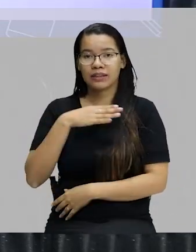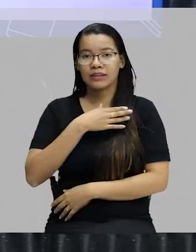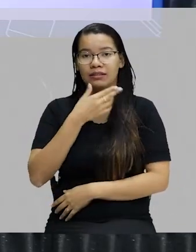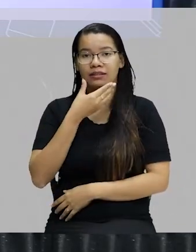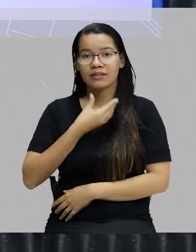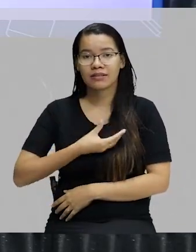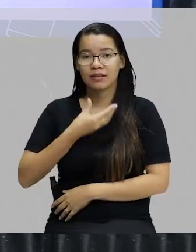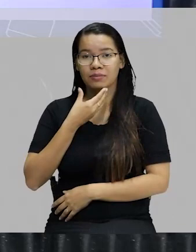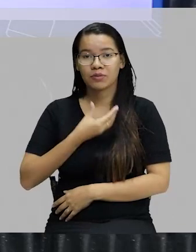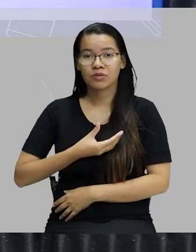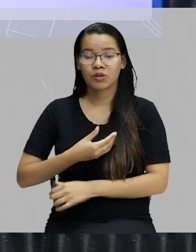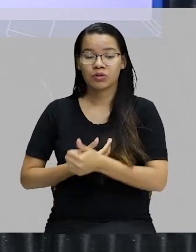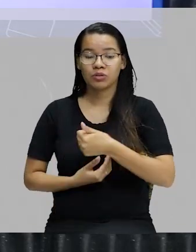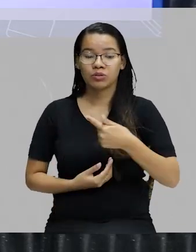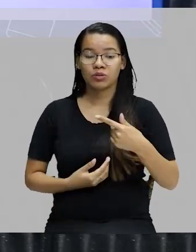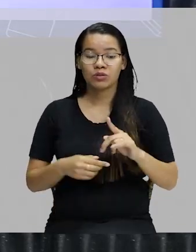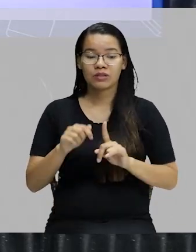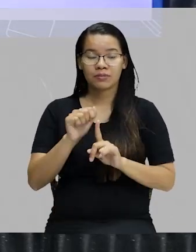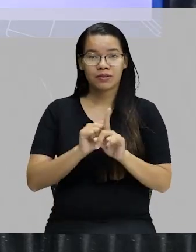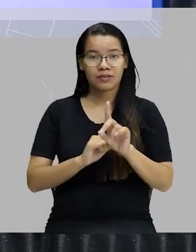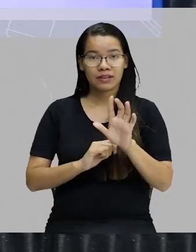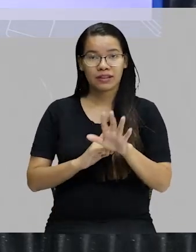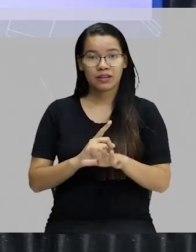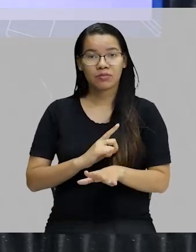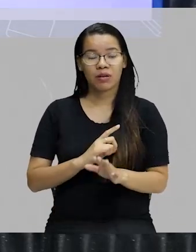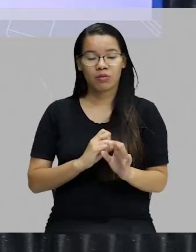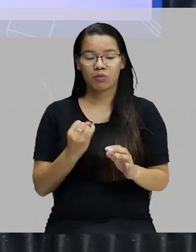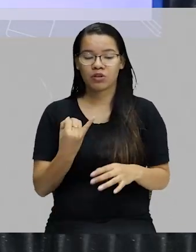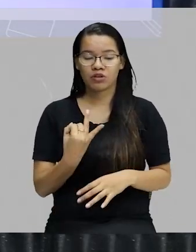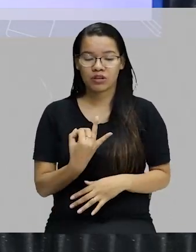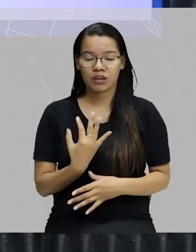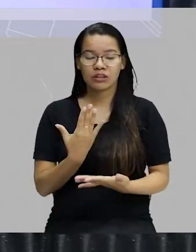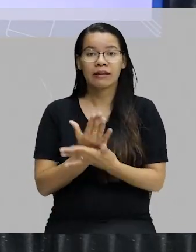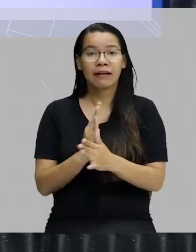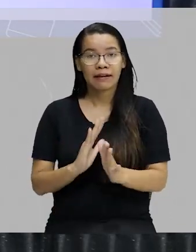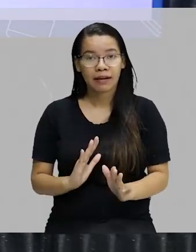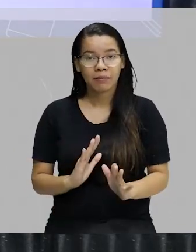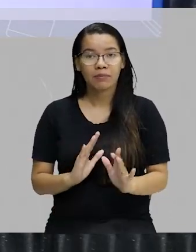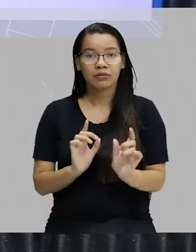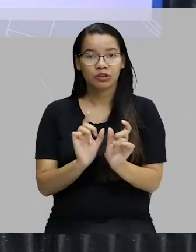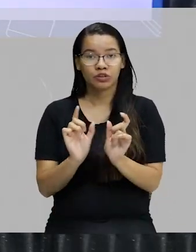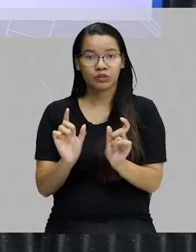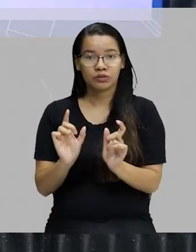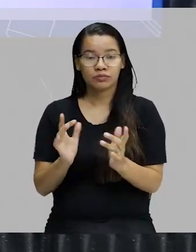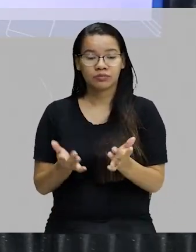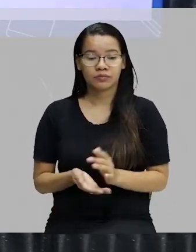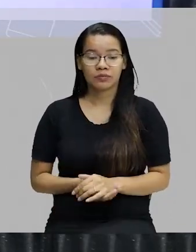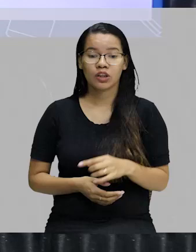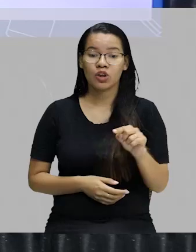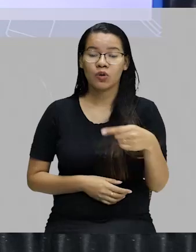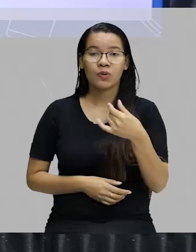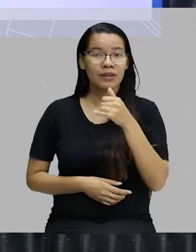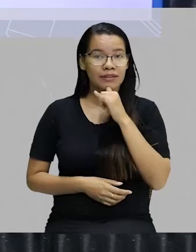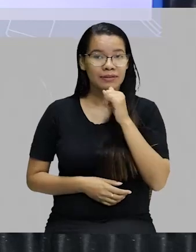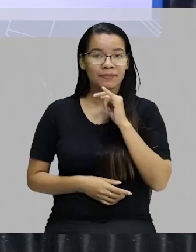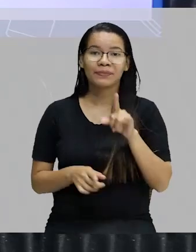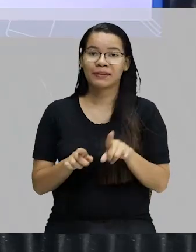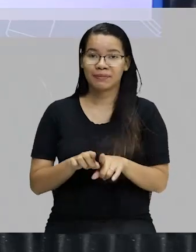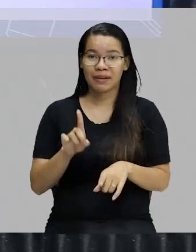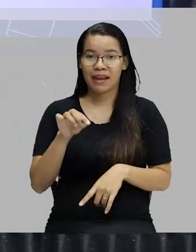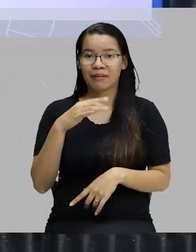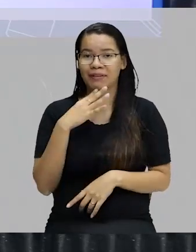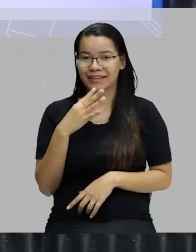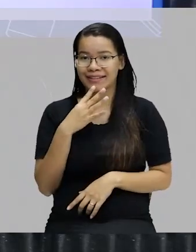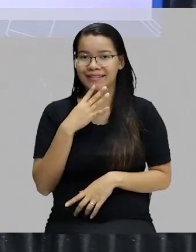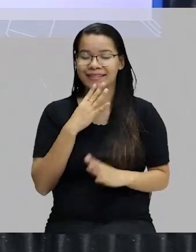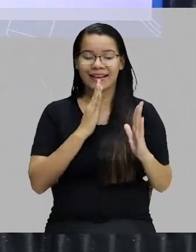meses, então você tem uma quantidade limitada de termos, tá bom? Olha outro exemplo aqui, também uma sequência muito conhecida. No